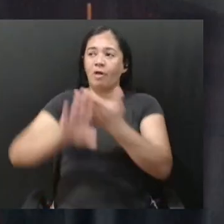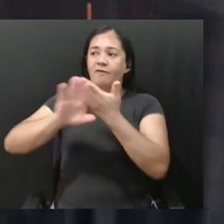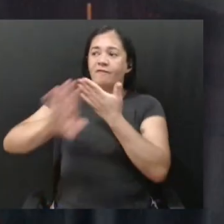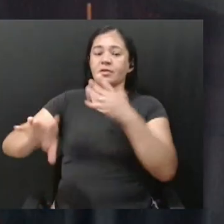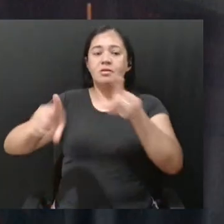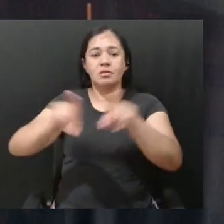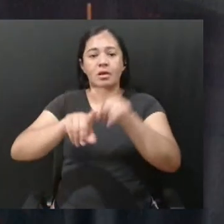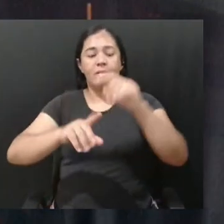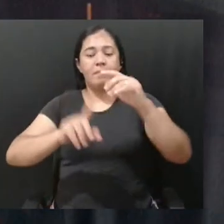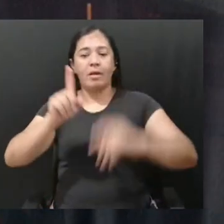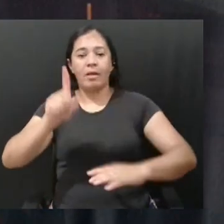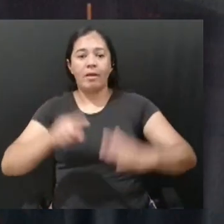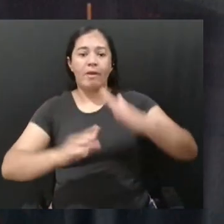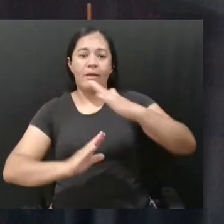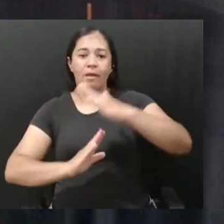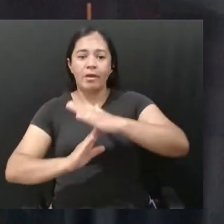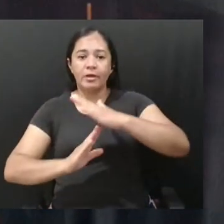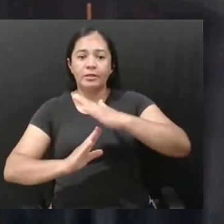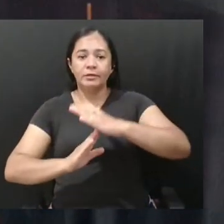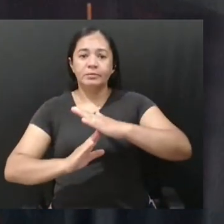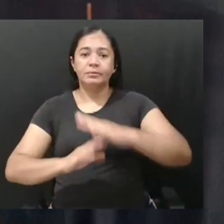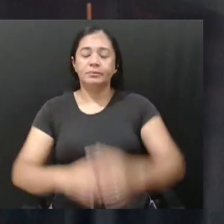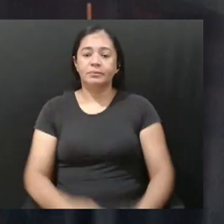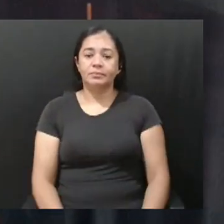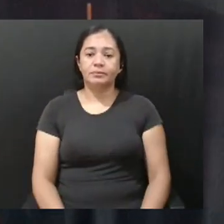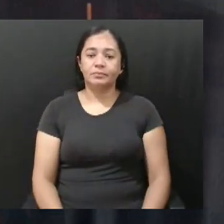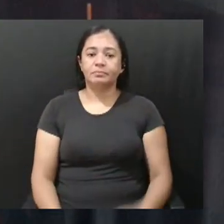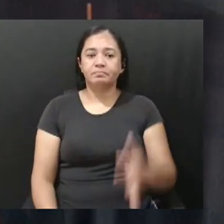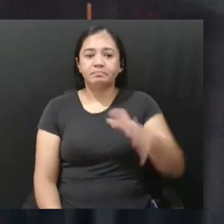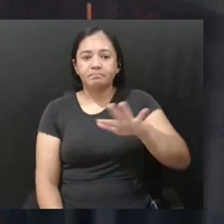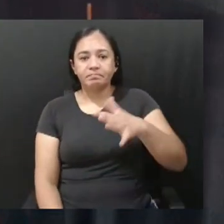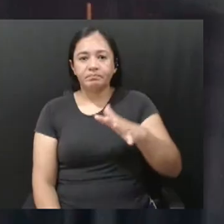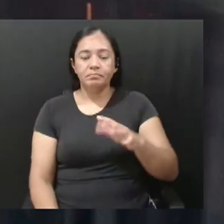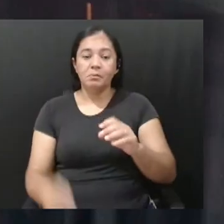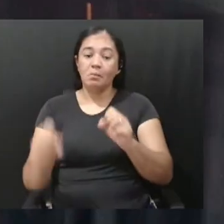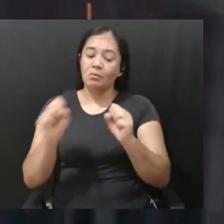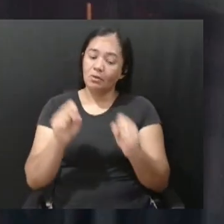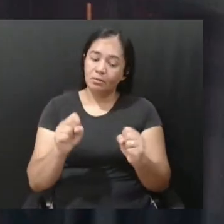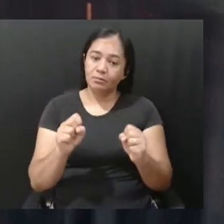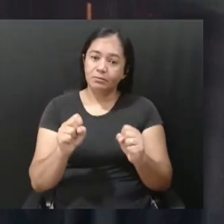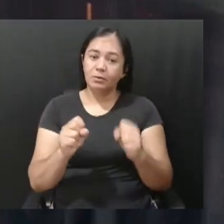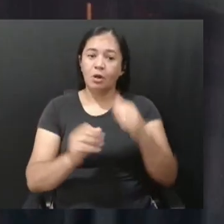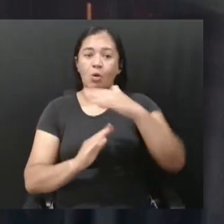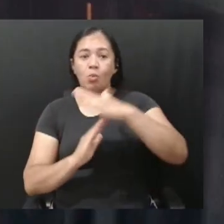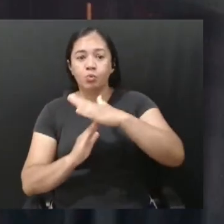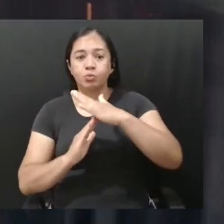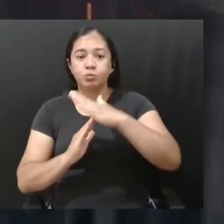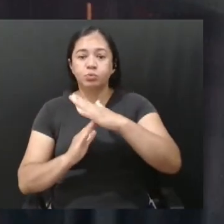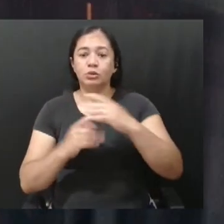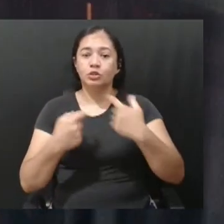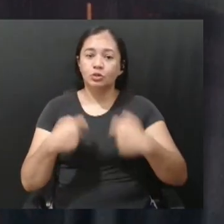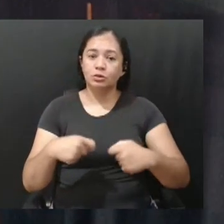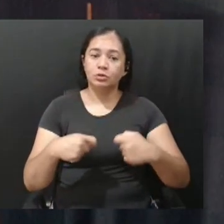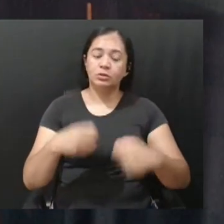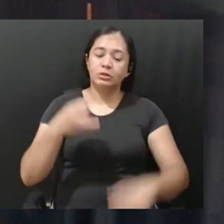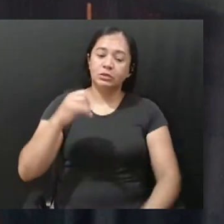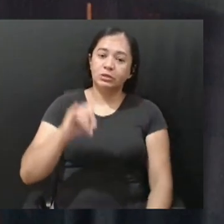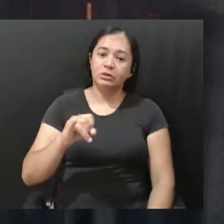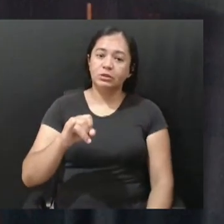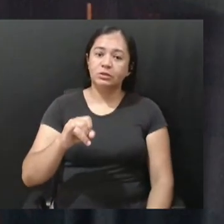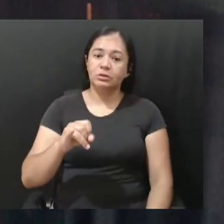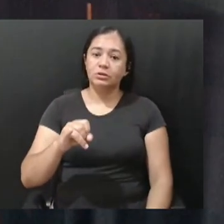estava falando, né, Aham. e às vezes pode ser um limite necessário, né, se esgotam todas as possibilidades